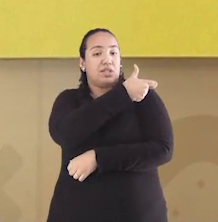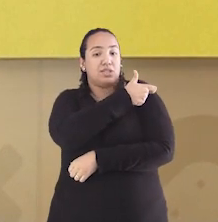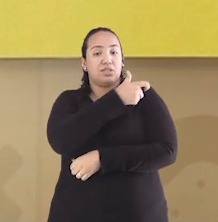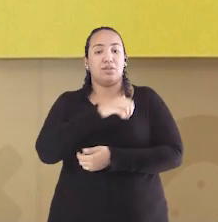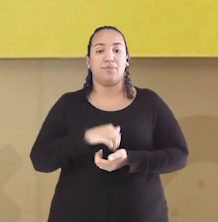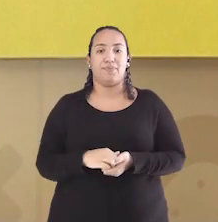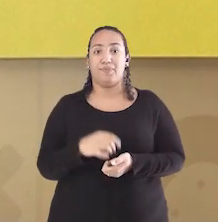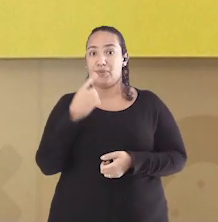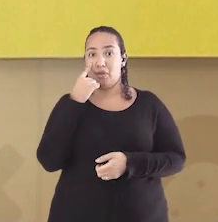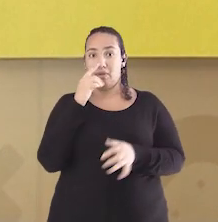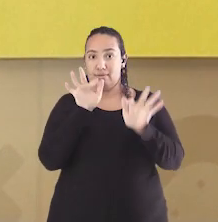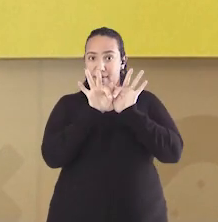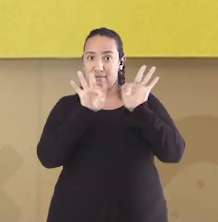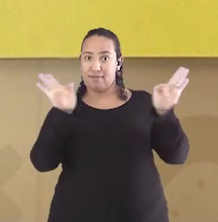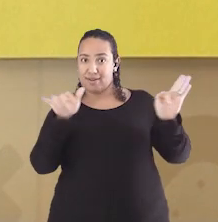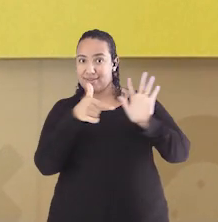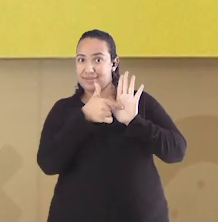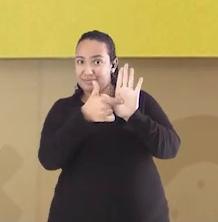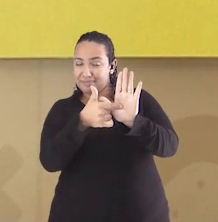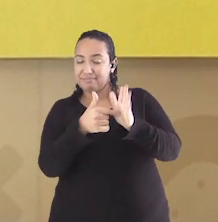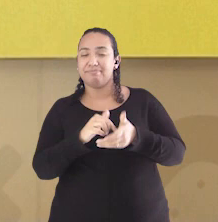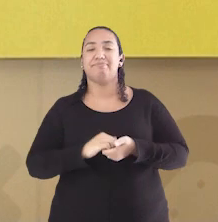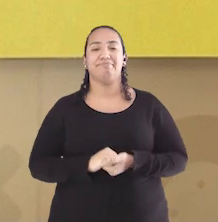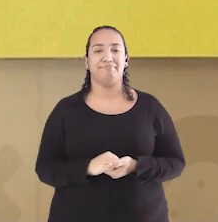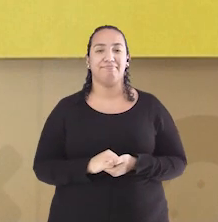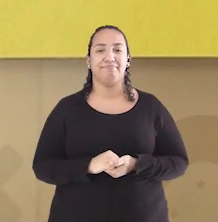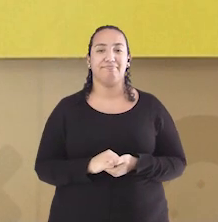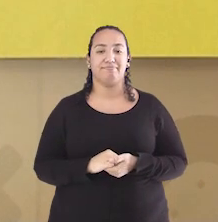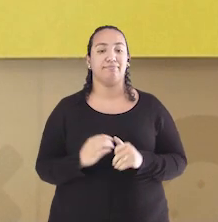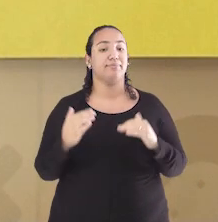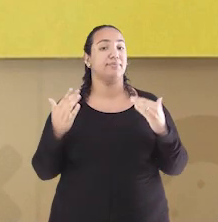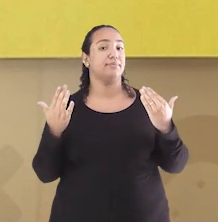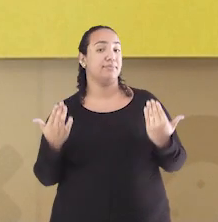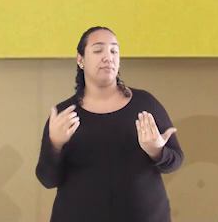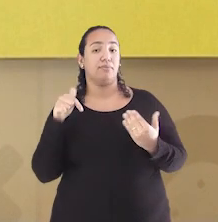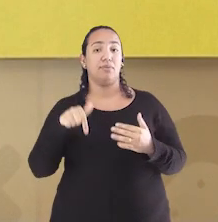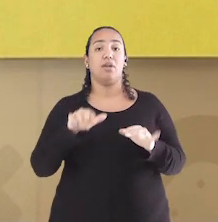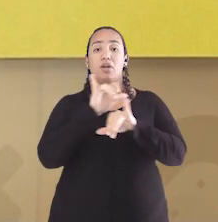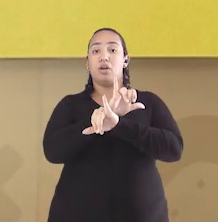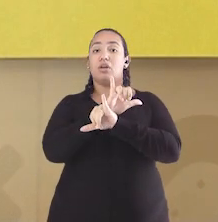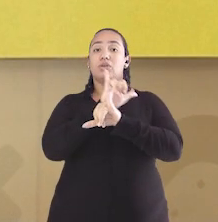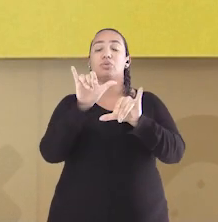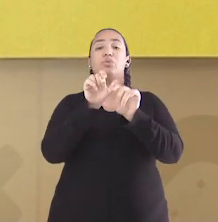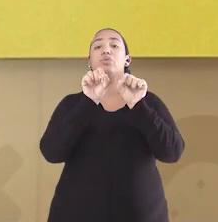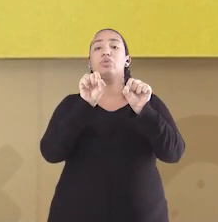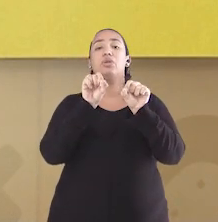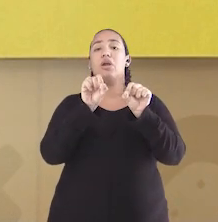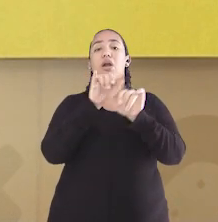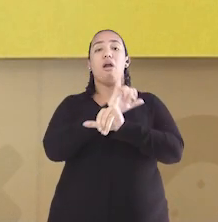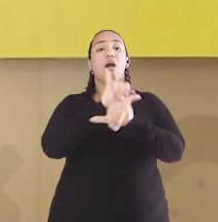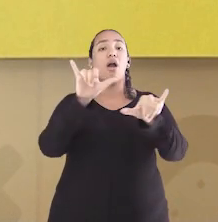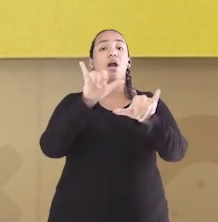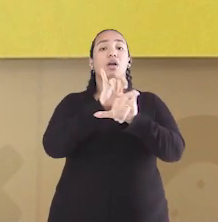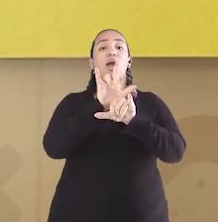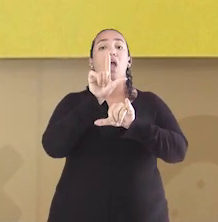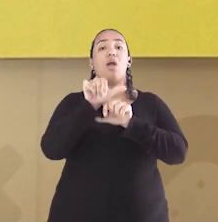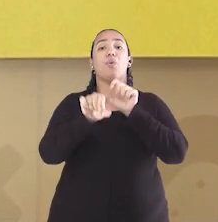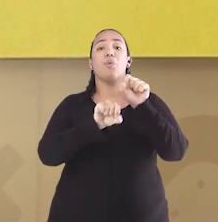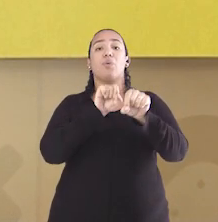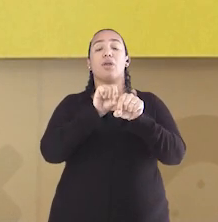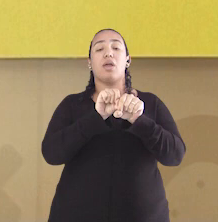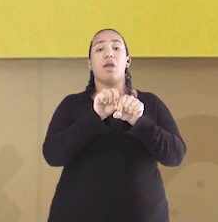Ó, campanha de vacinação contra o sarampo. Ou seja, o anúncio está divulgando um